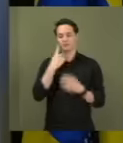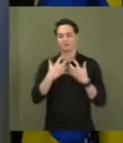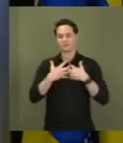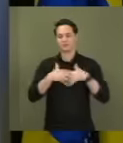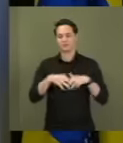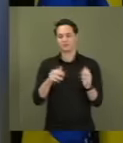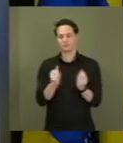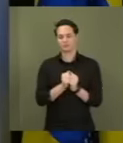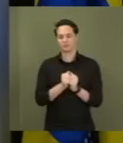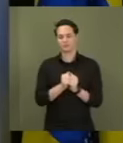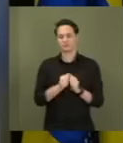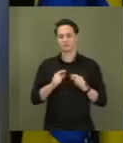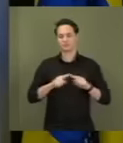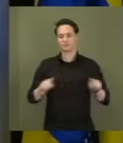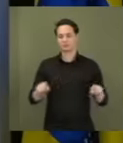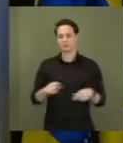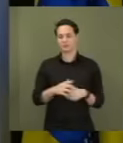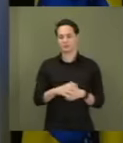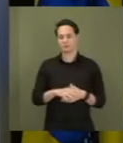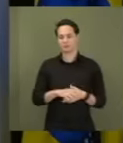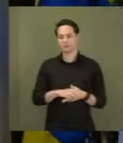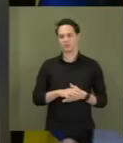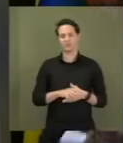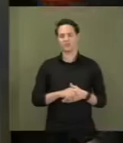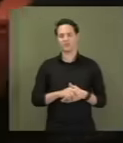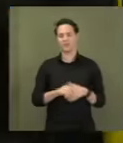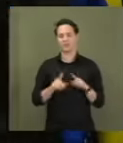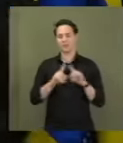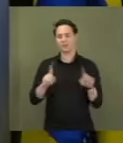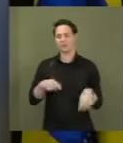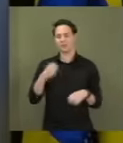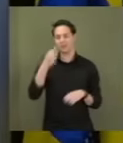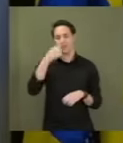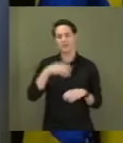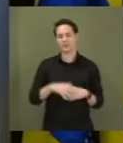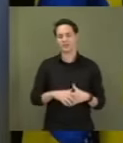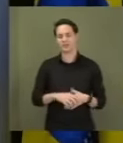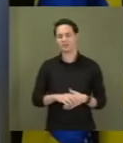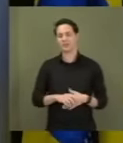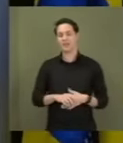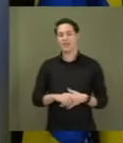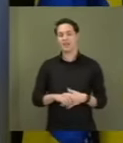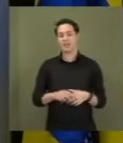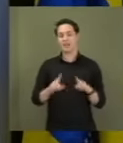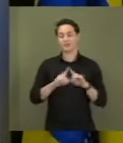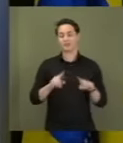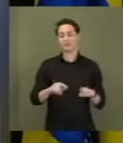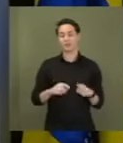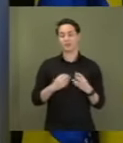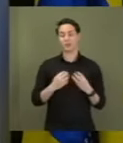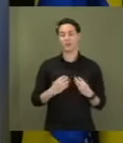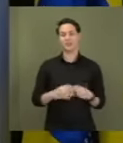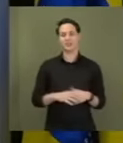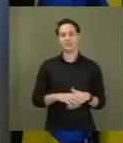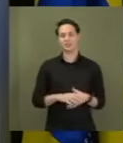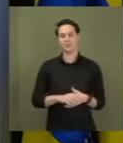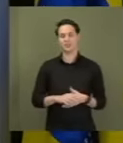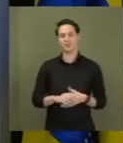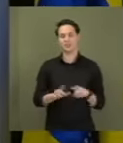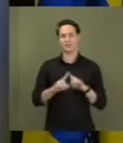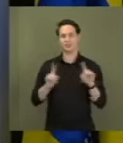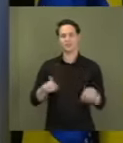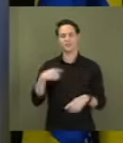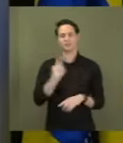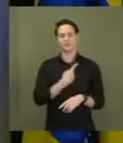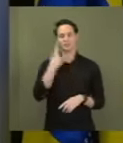proteção contra a dengue. Importante lembrar que em 2022 o Brasil teve